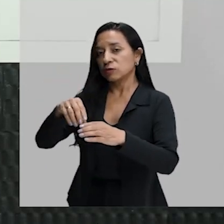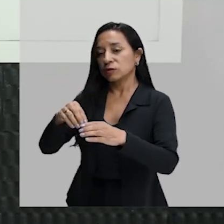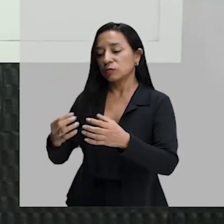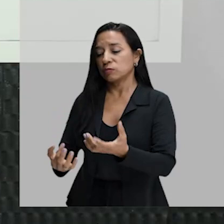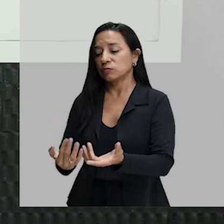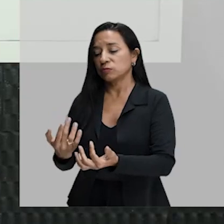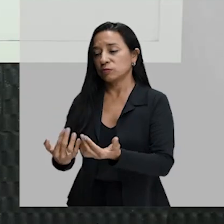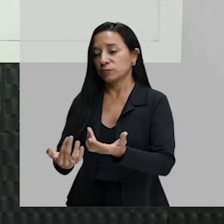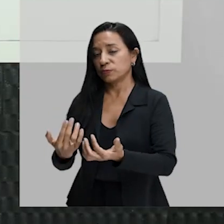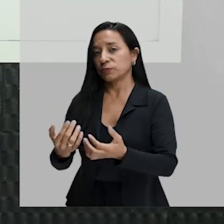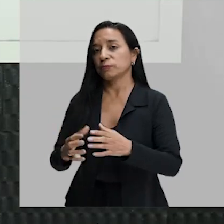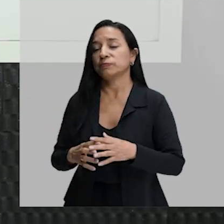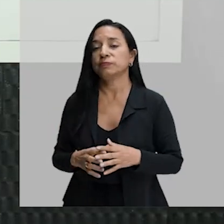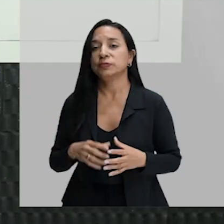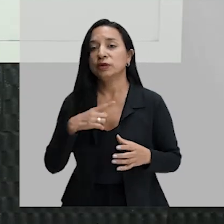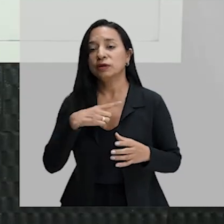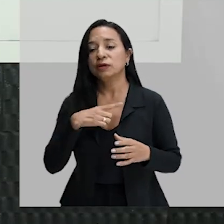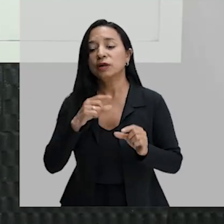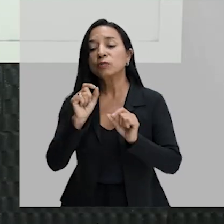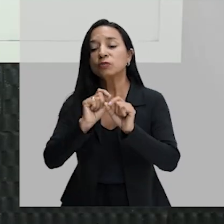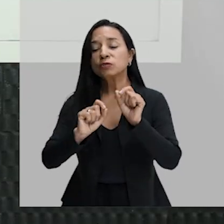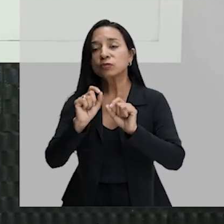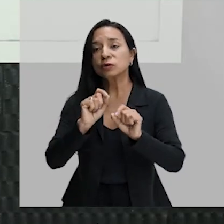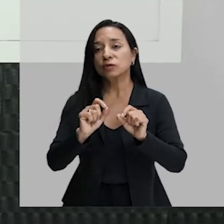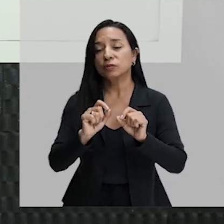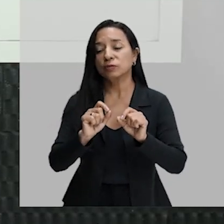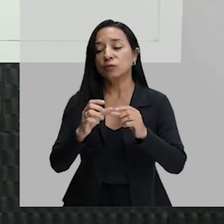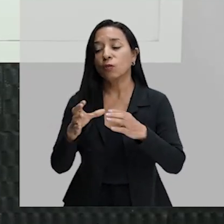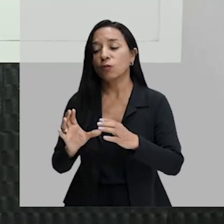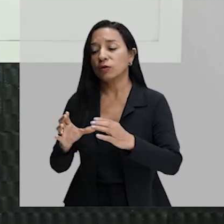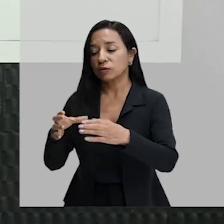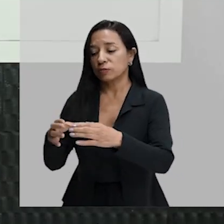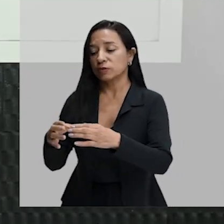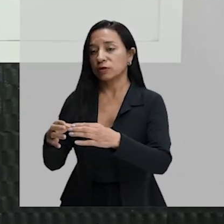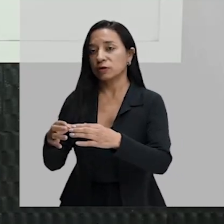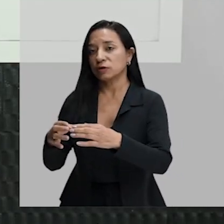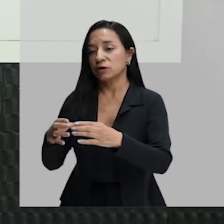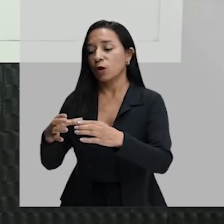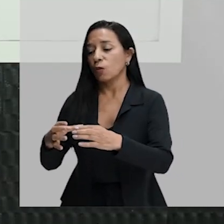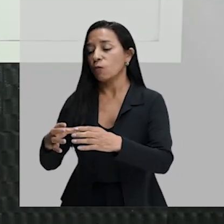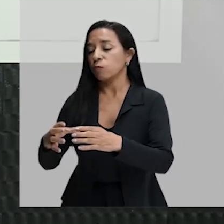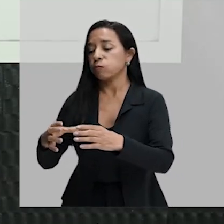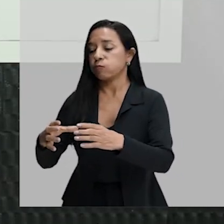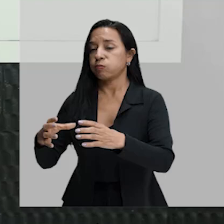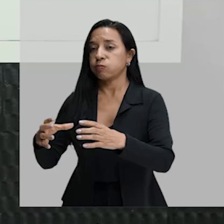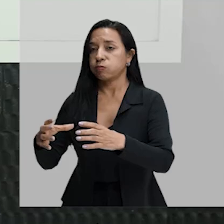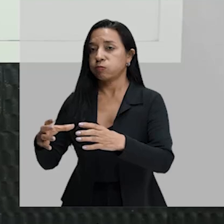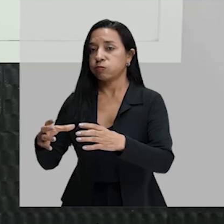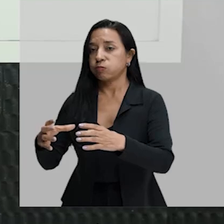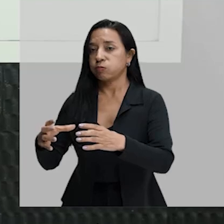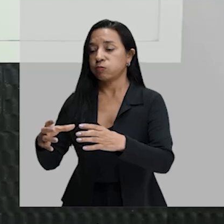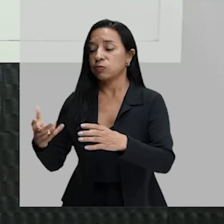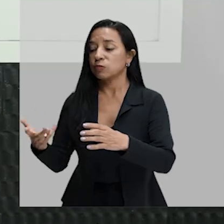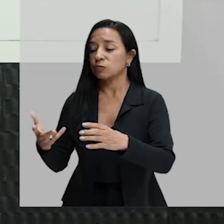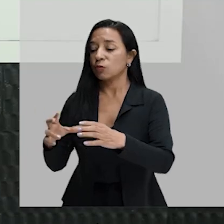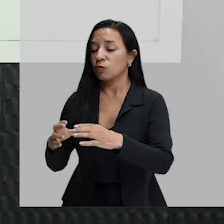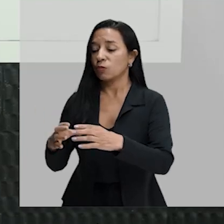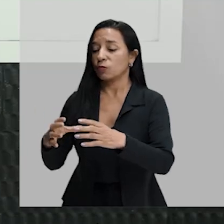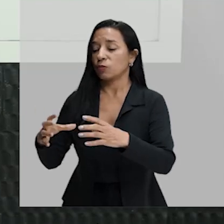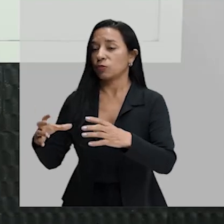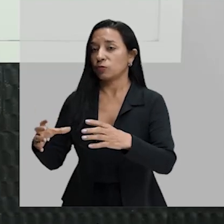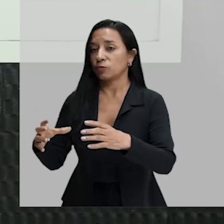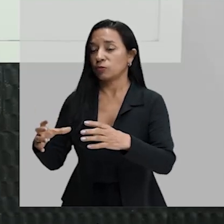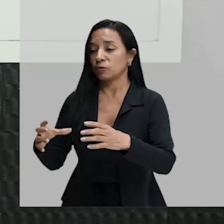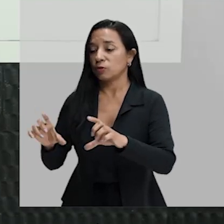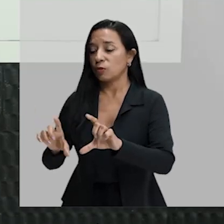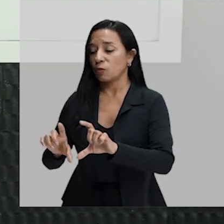aqui o recipiente. O recipiente tem um volume, certo? Ele tem um volume, nós